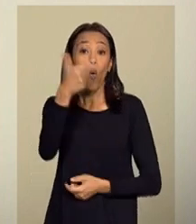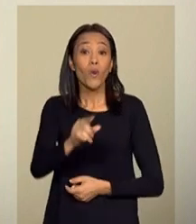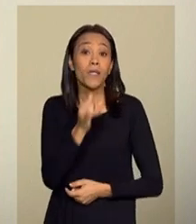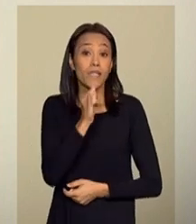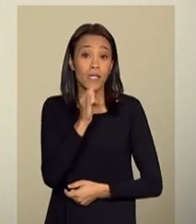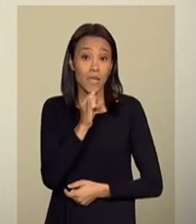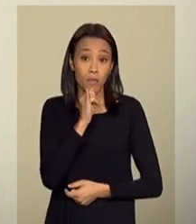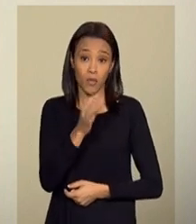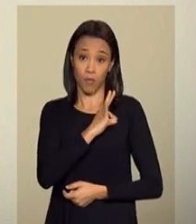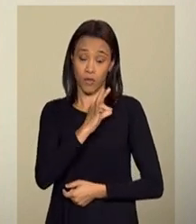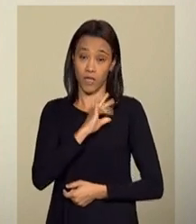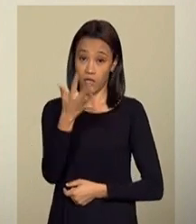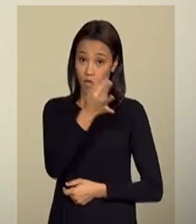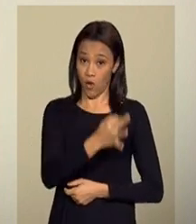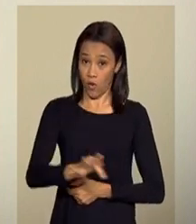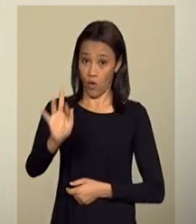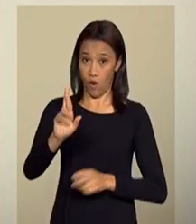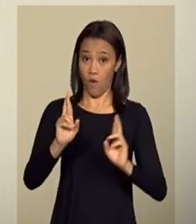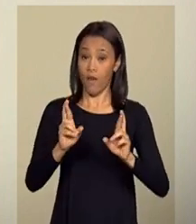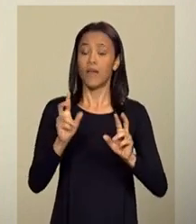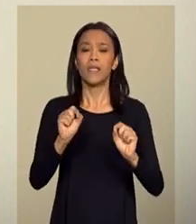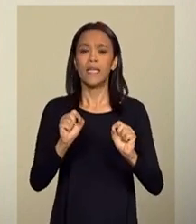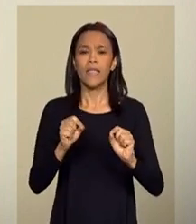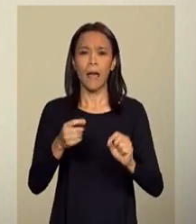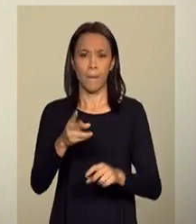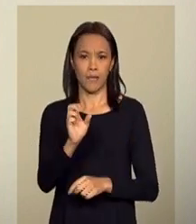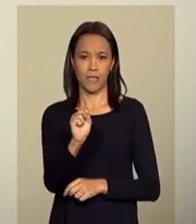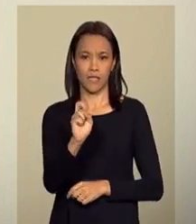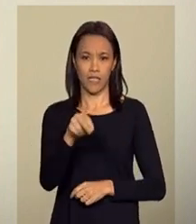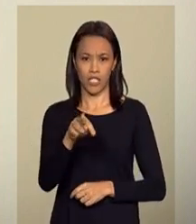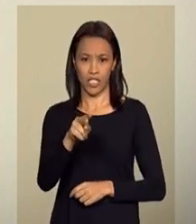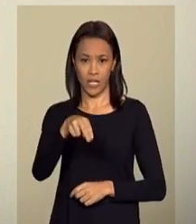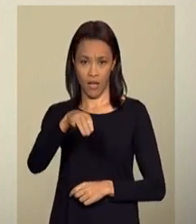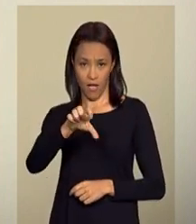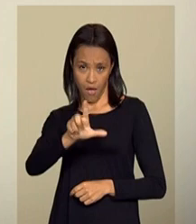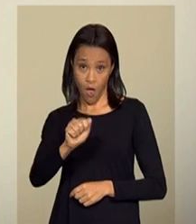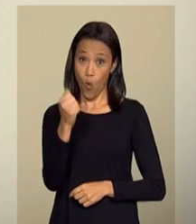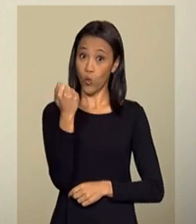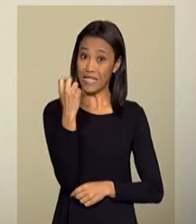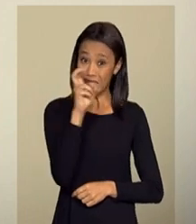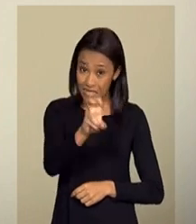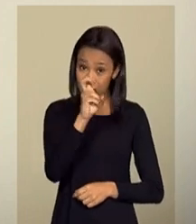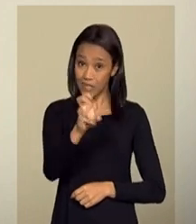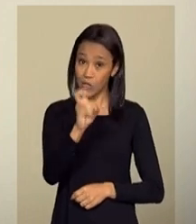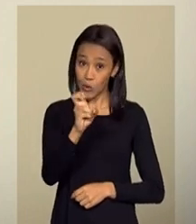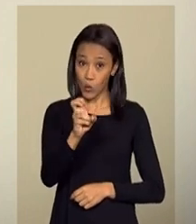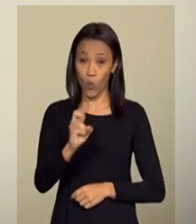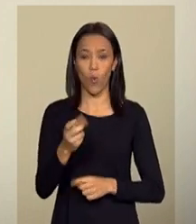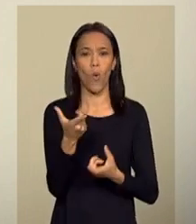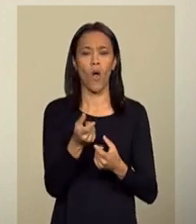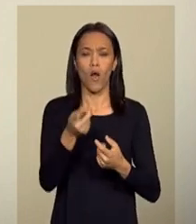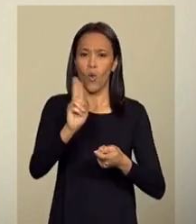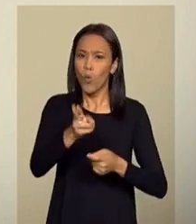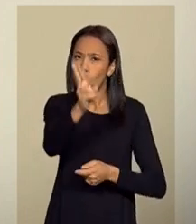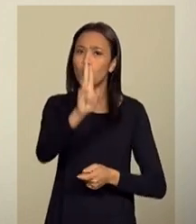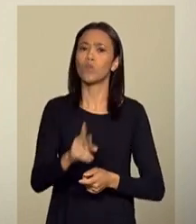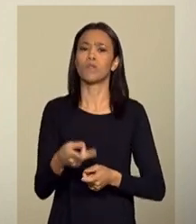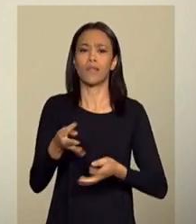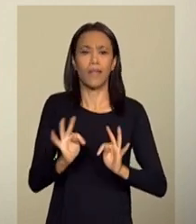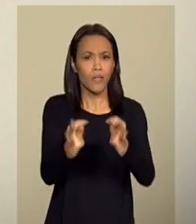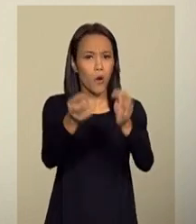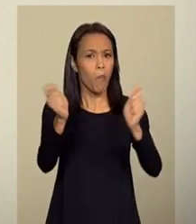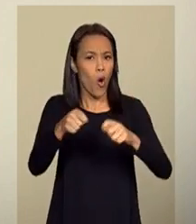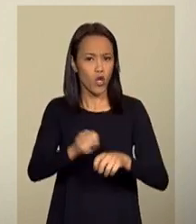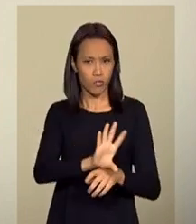Polícia Rodoviária Federal que na operação sentinela utiliza cinco aparelhos móveis que podem até fazer o